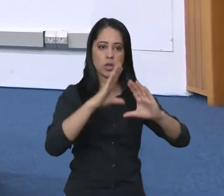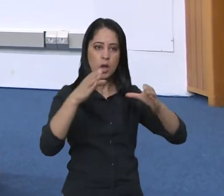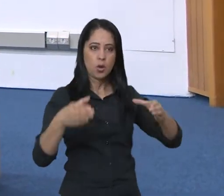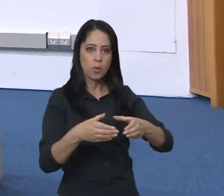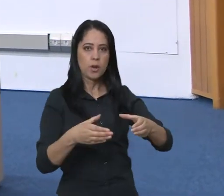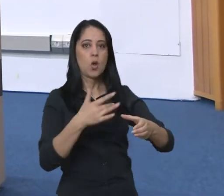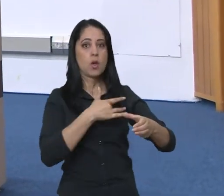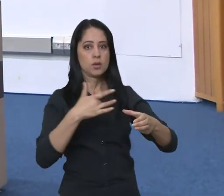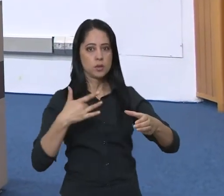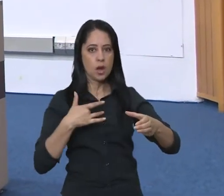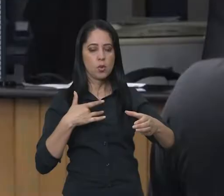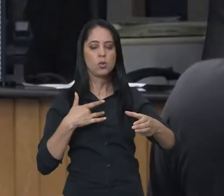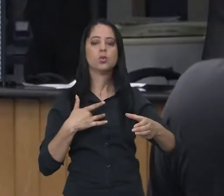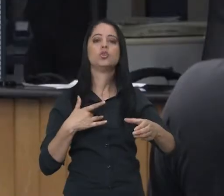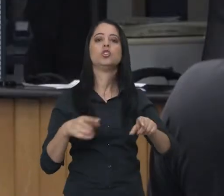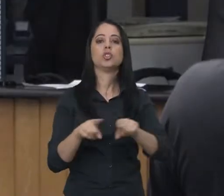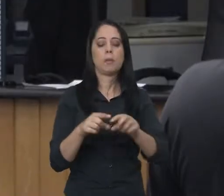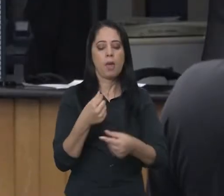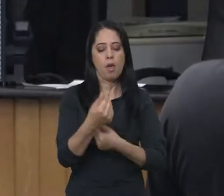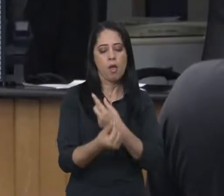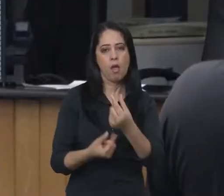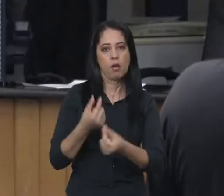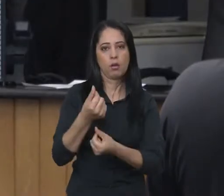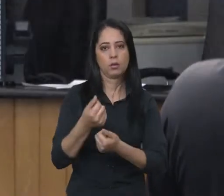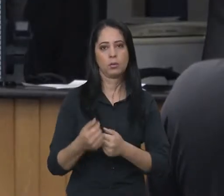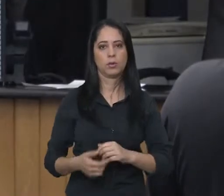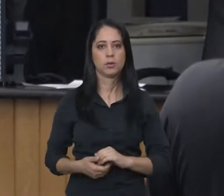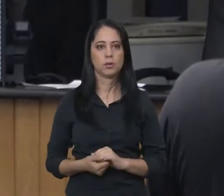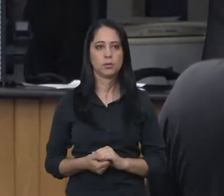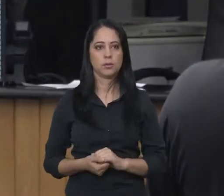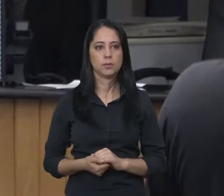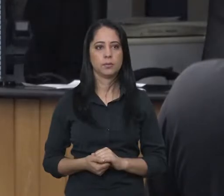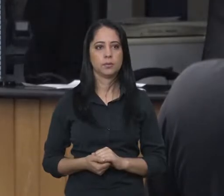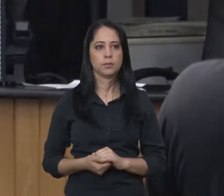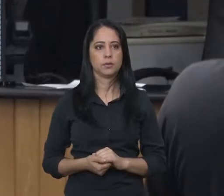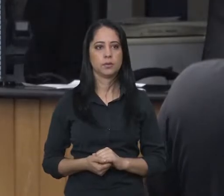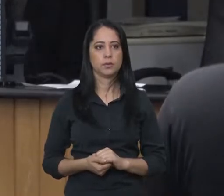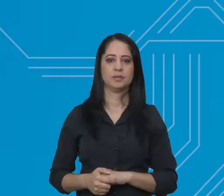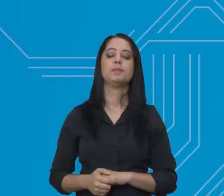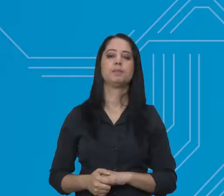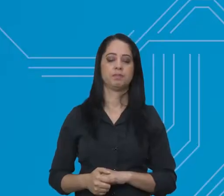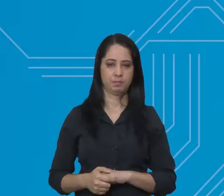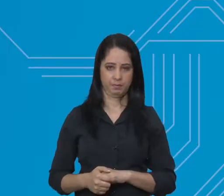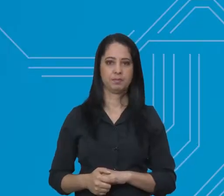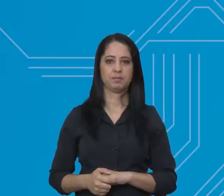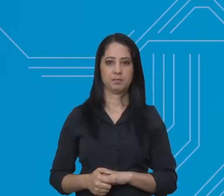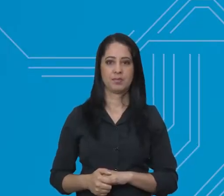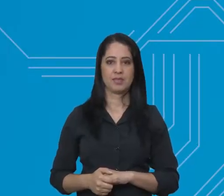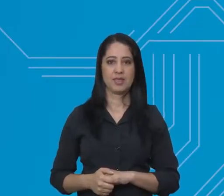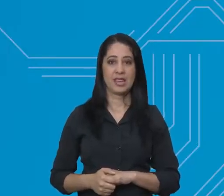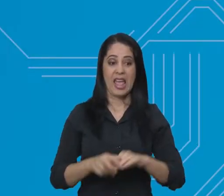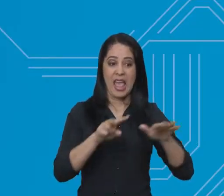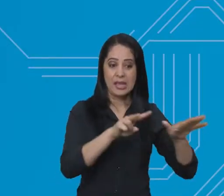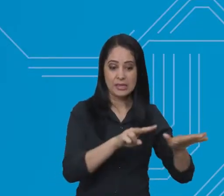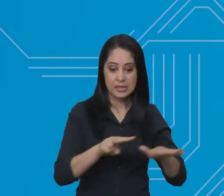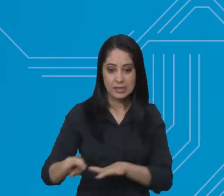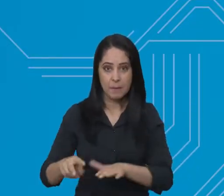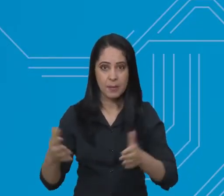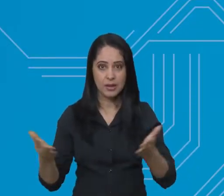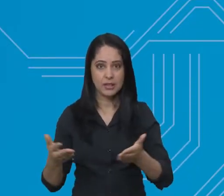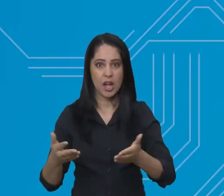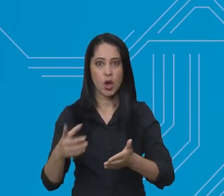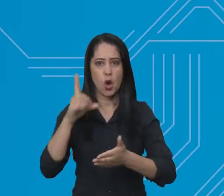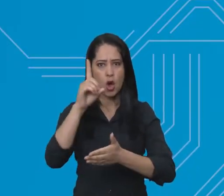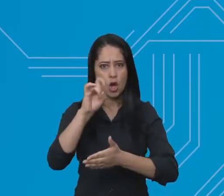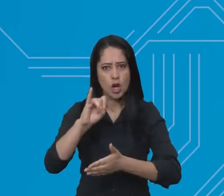vai substituir Dr. Elton nas comissões de Saúde e Economia. Nesta semana, o nosso país comemorou uma